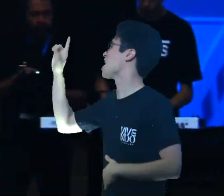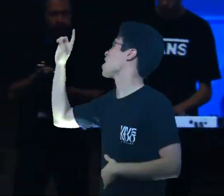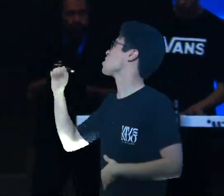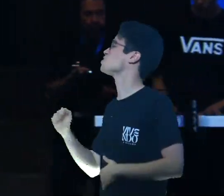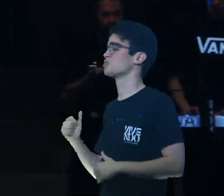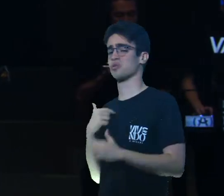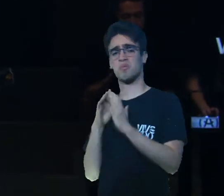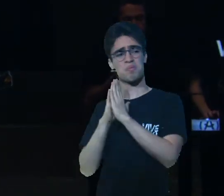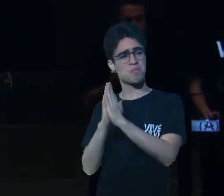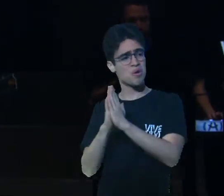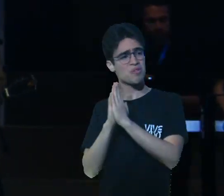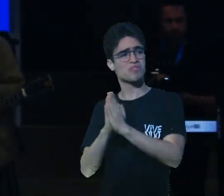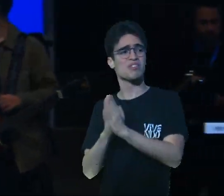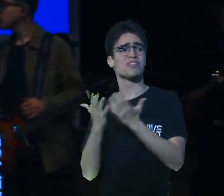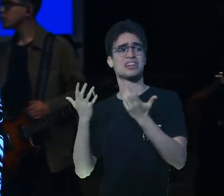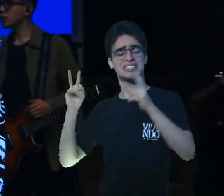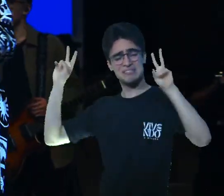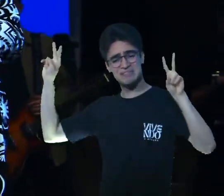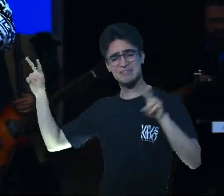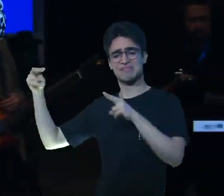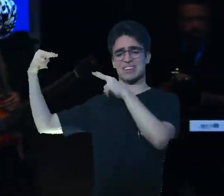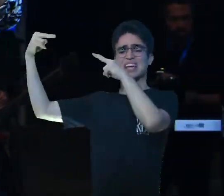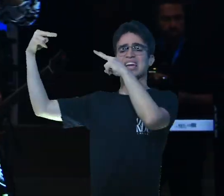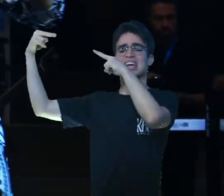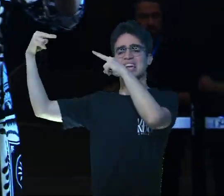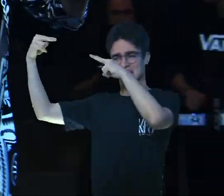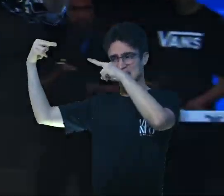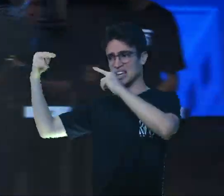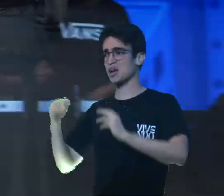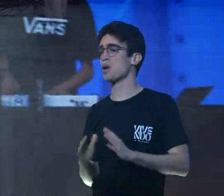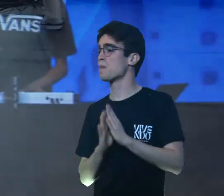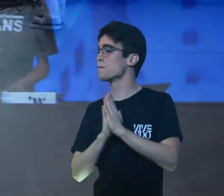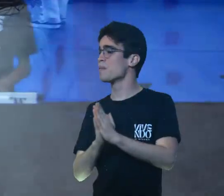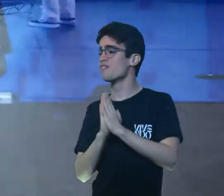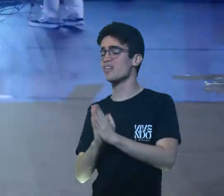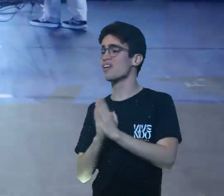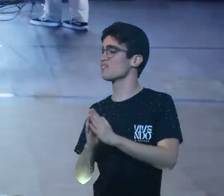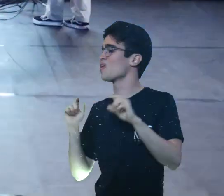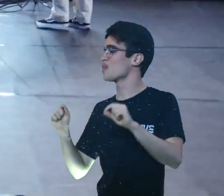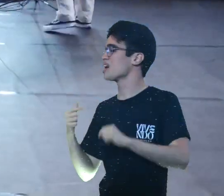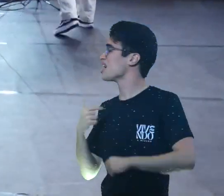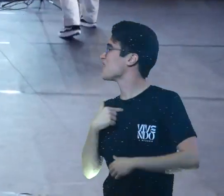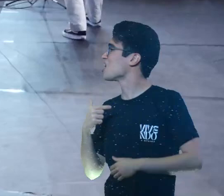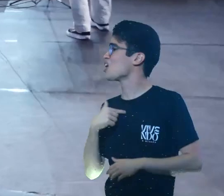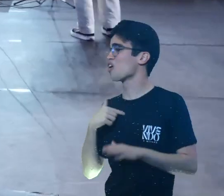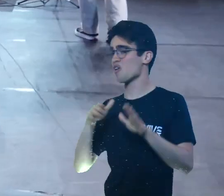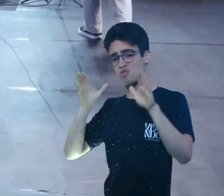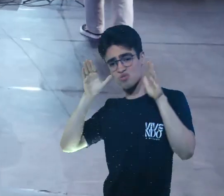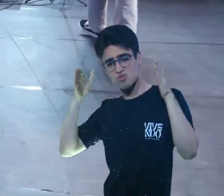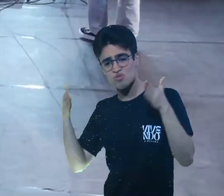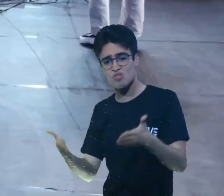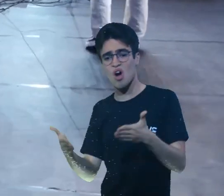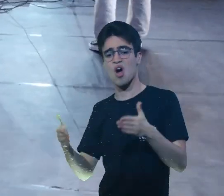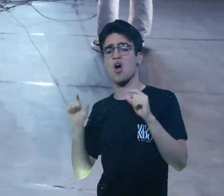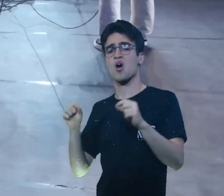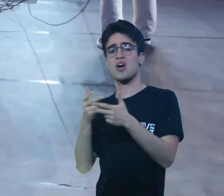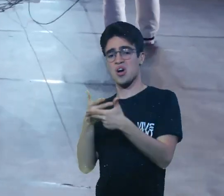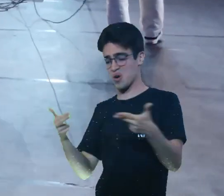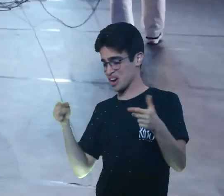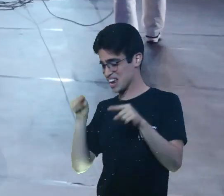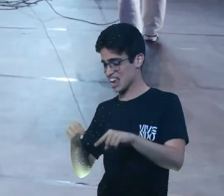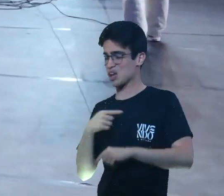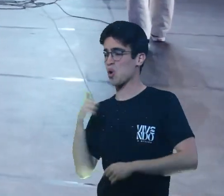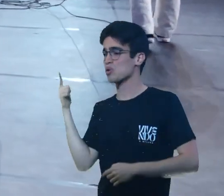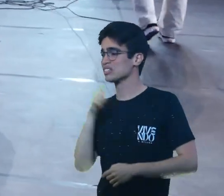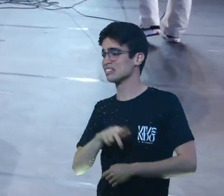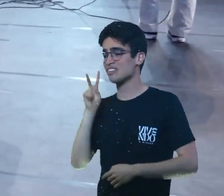meus olhos, não me permita olhar apenas para aquilo que eu já consigo